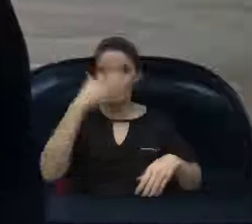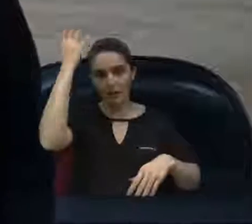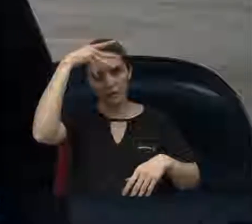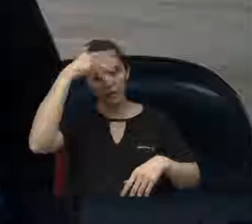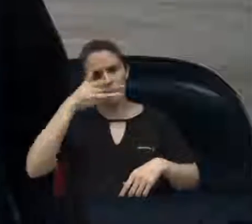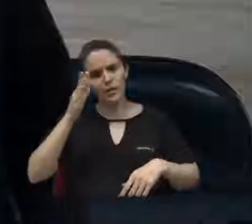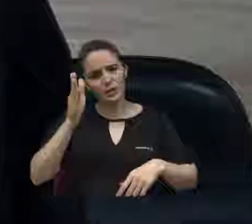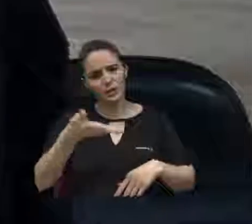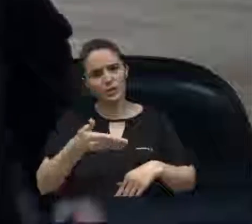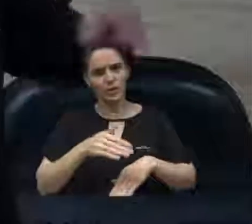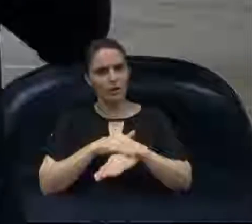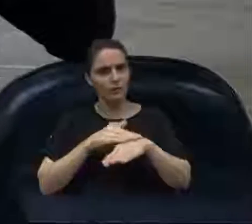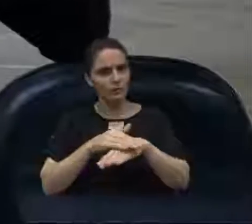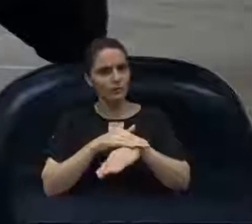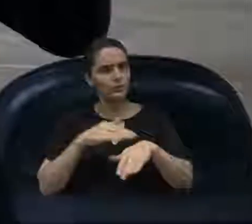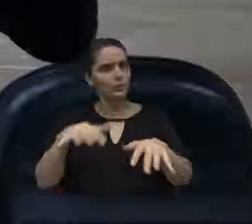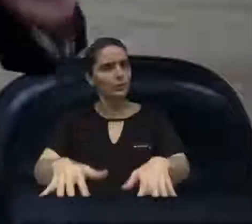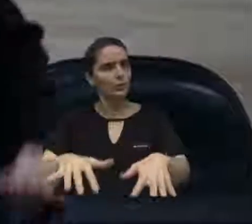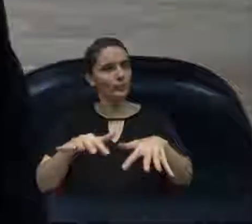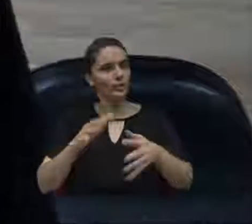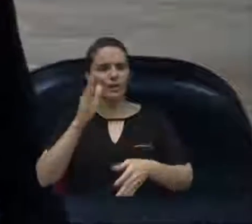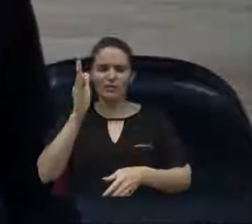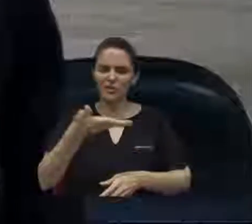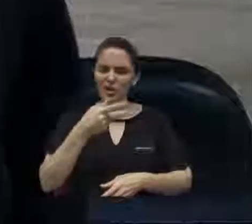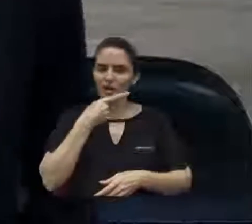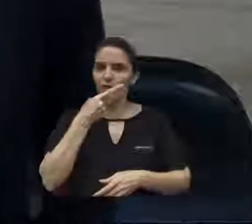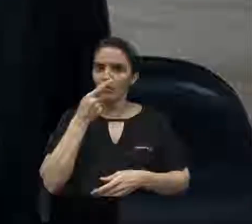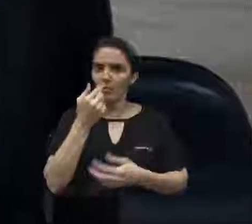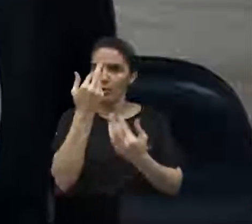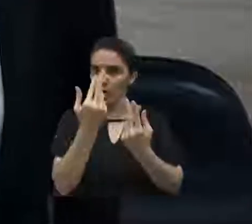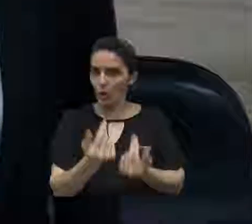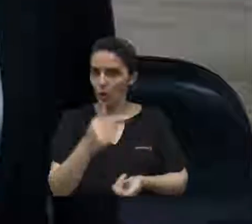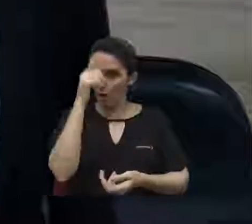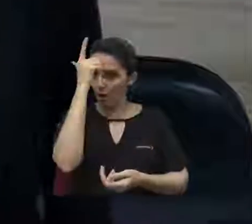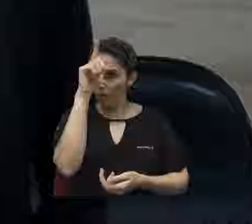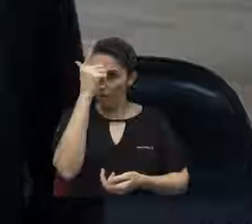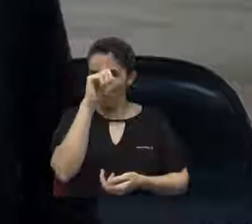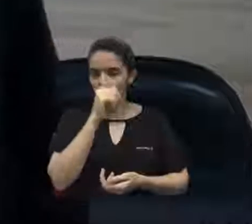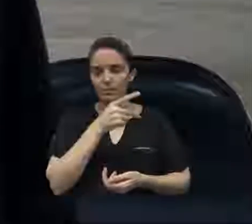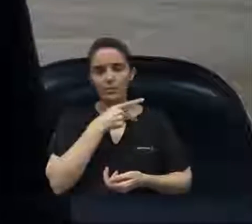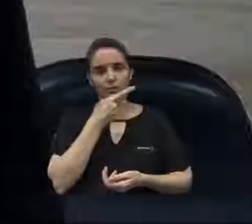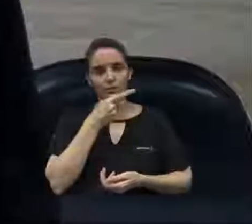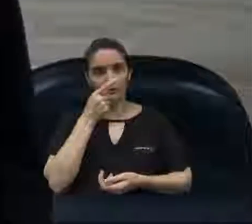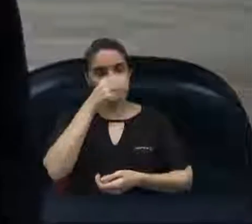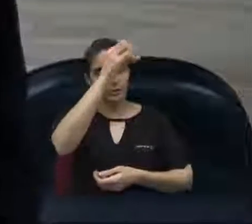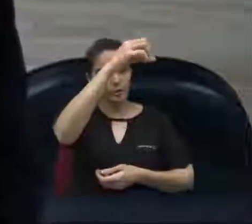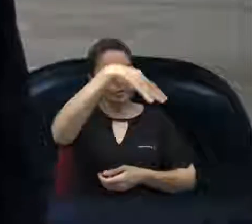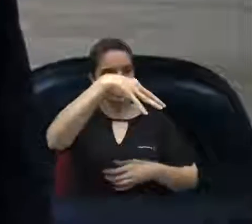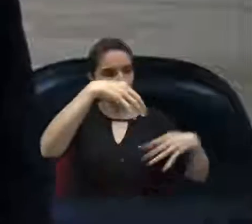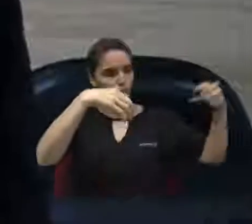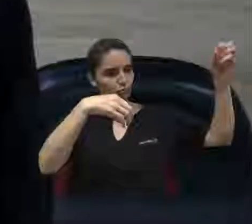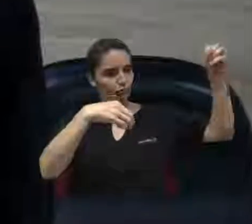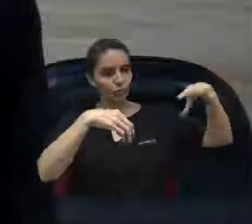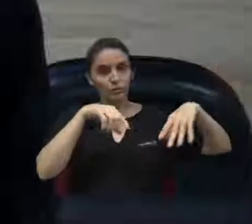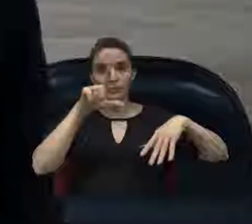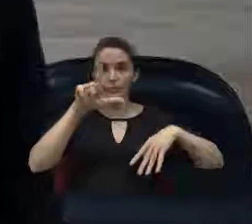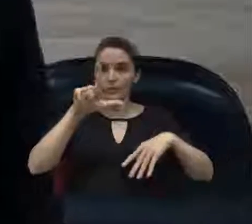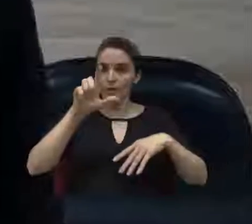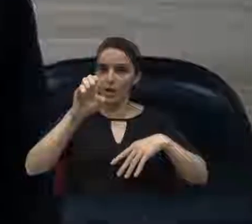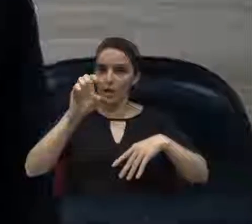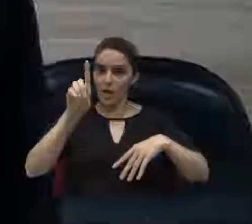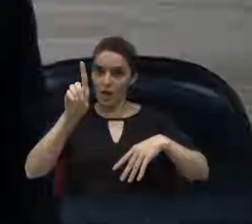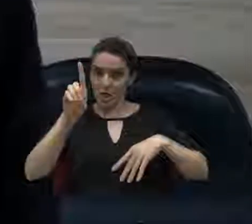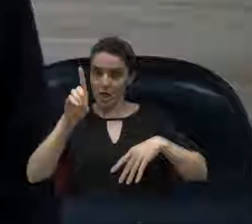ser um local, quando o vereador Lemão estava falando sobre a iluminação de LED, que acho que seria